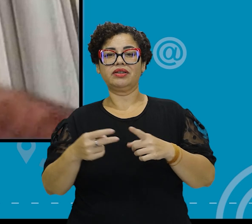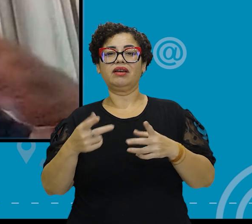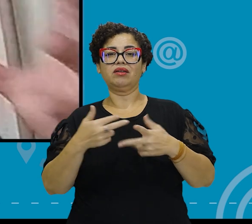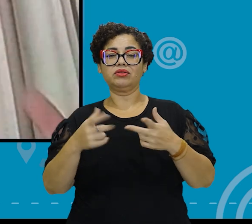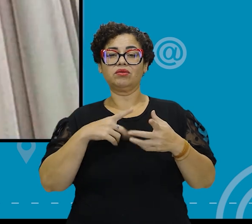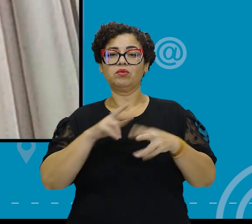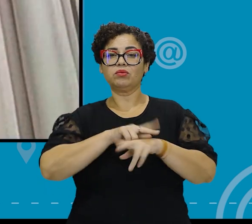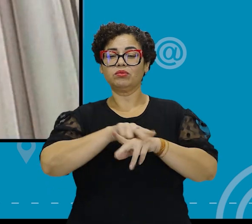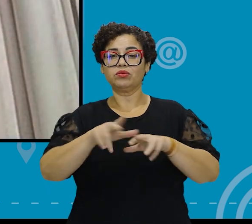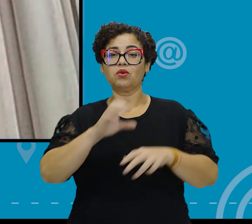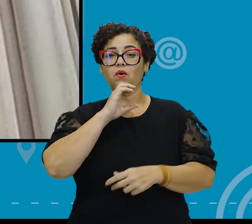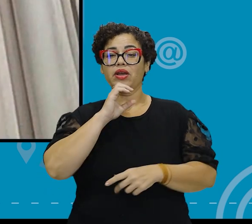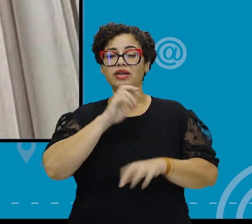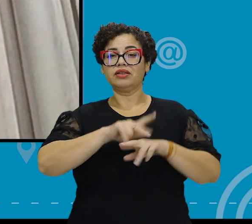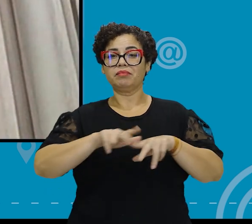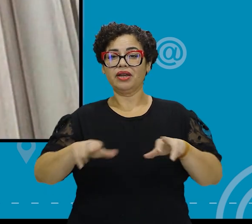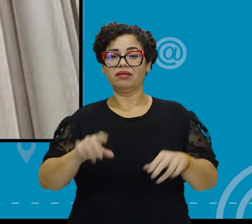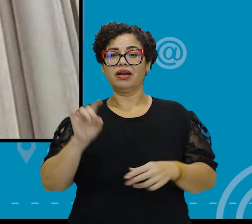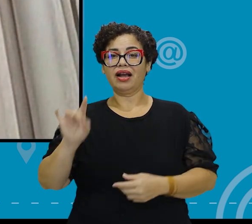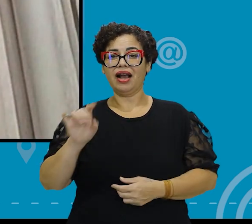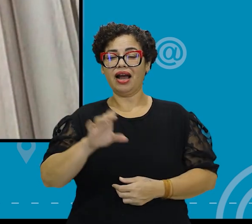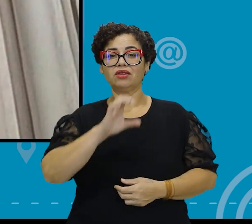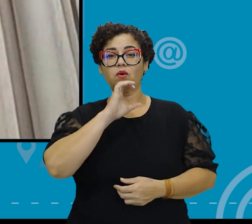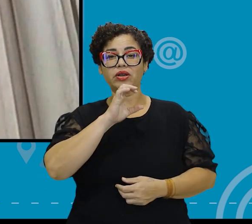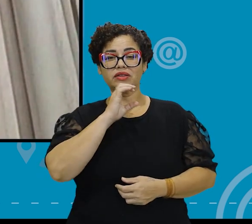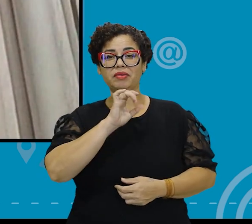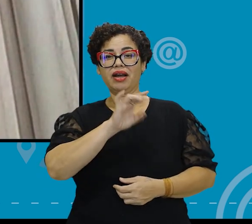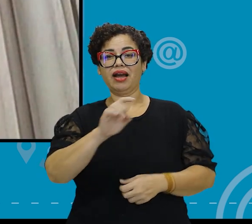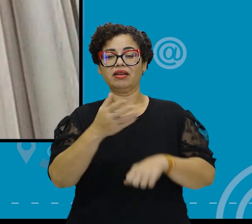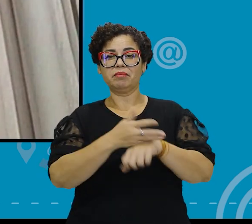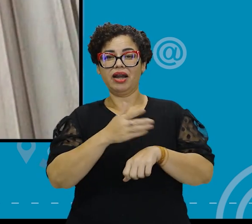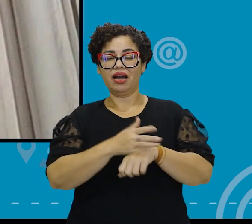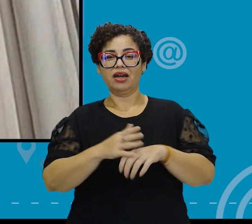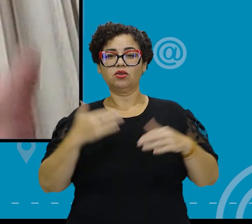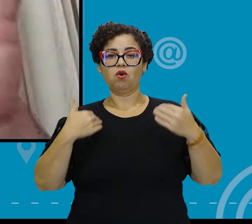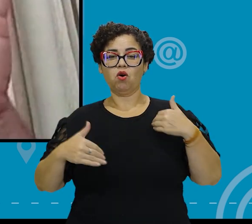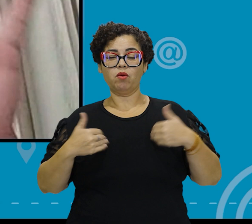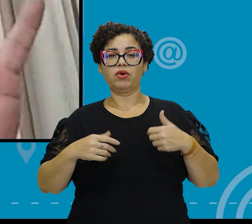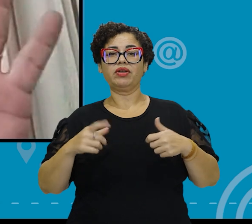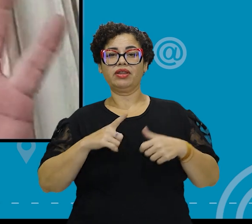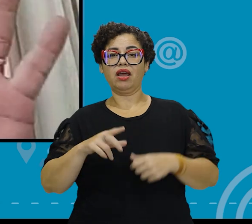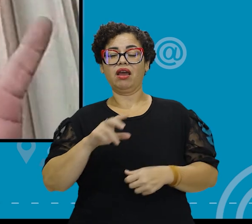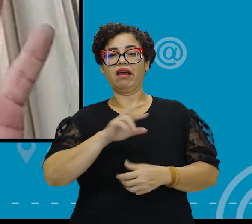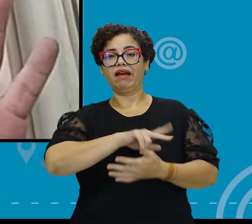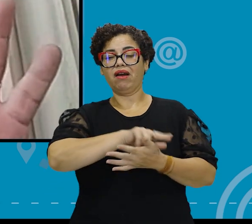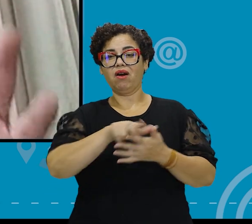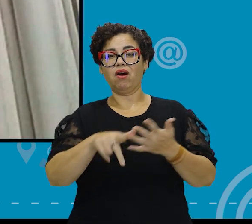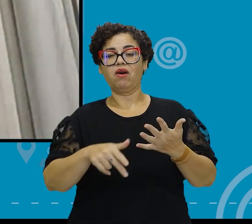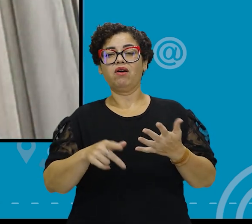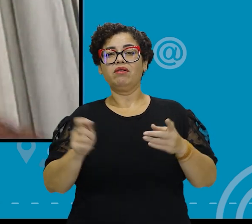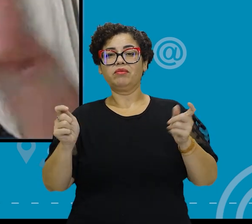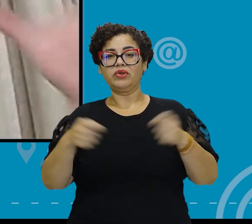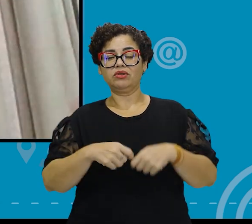as dimensões do conhecimento. Então, cada conhecimento, cada prática corporal, existem 8